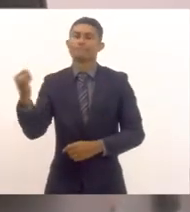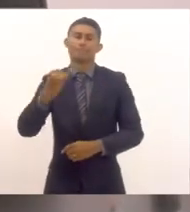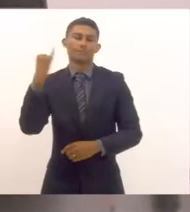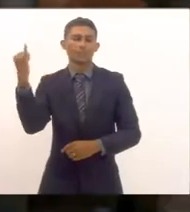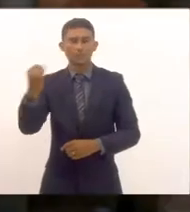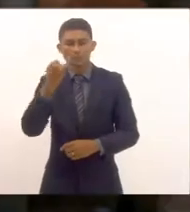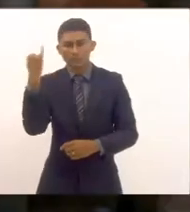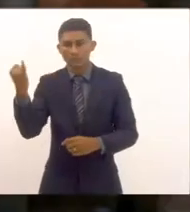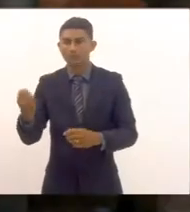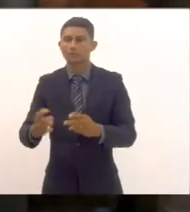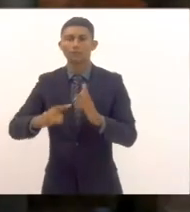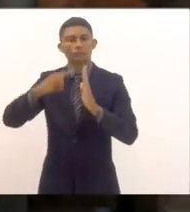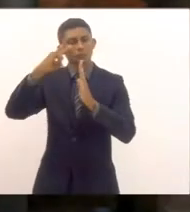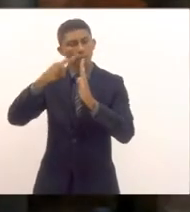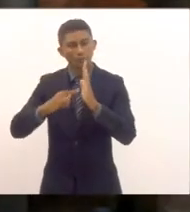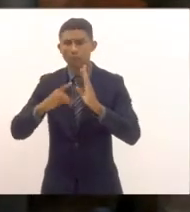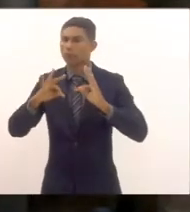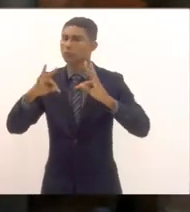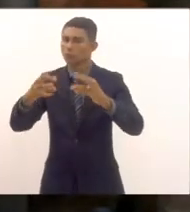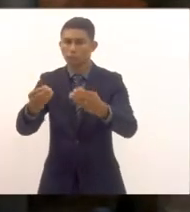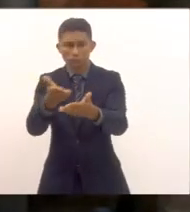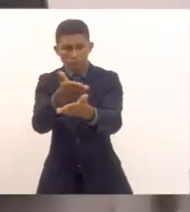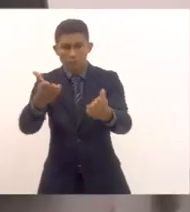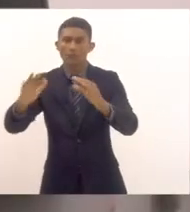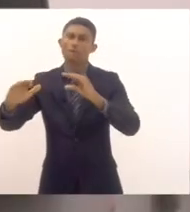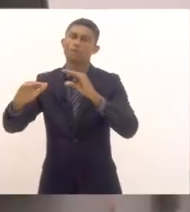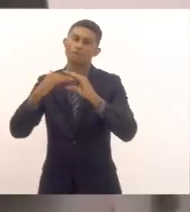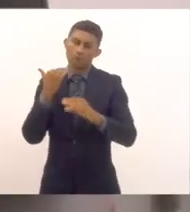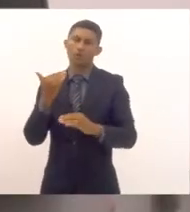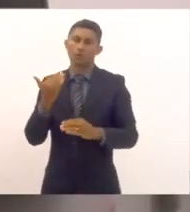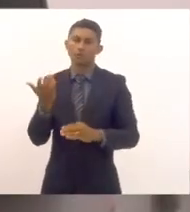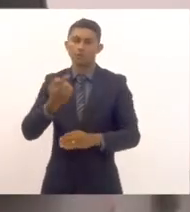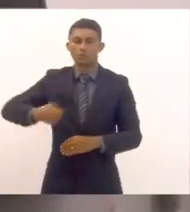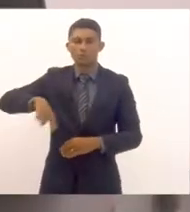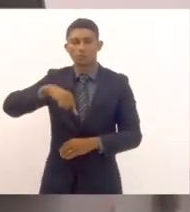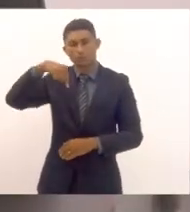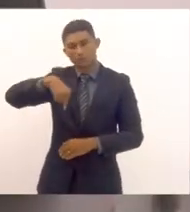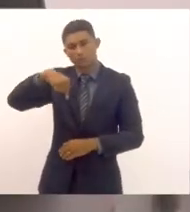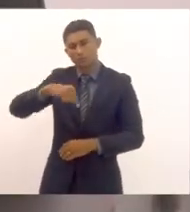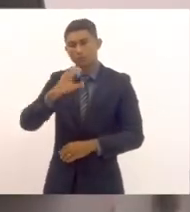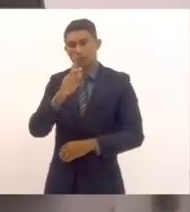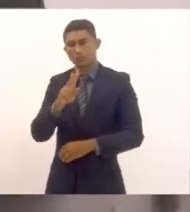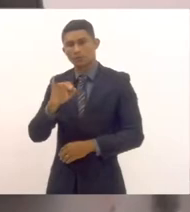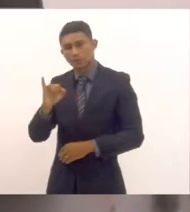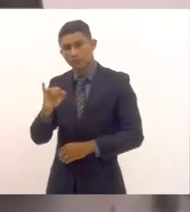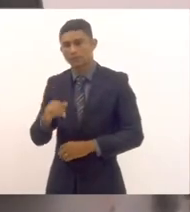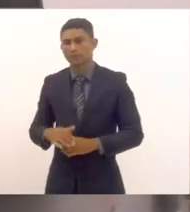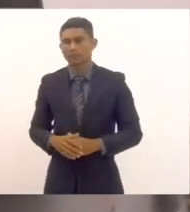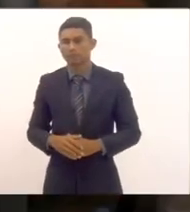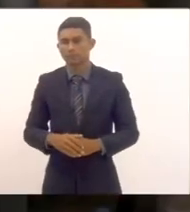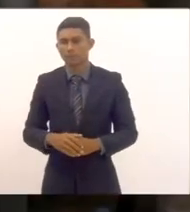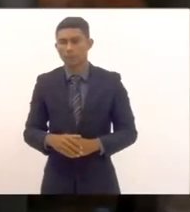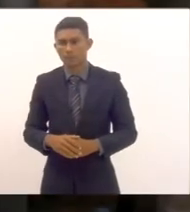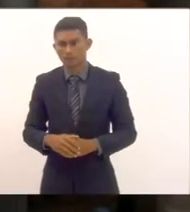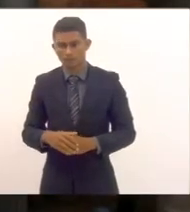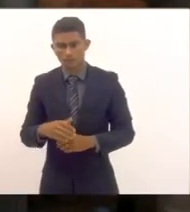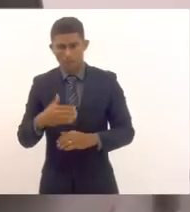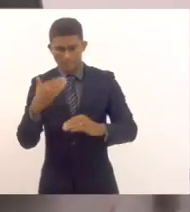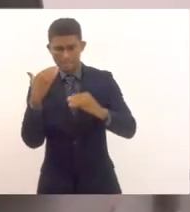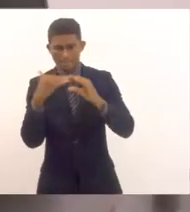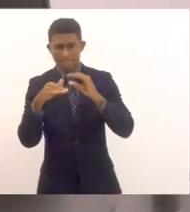documentação fosse acostada ao relatório até para mostrar tudo isso eu posso encaminhar por